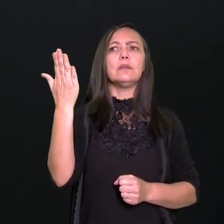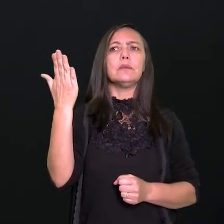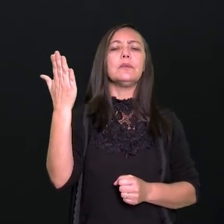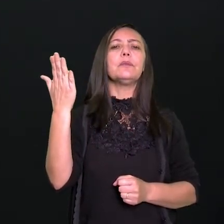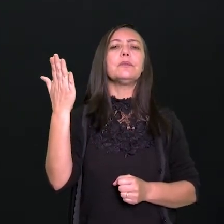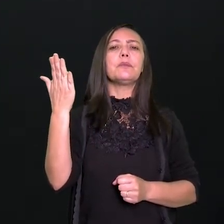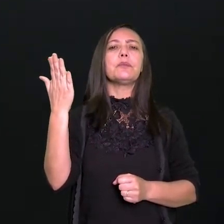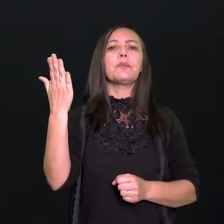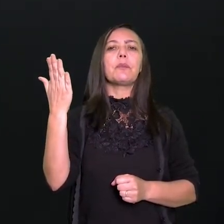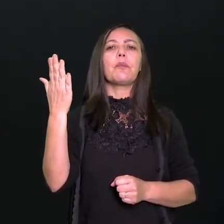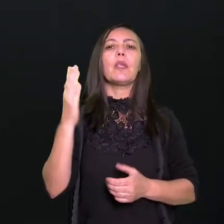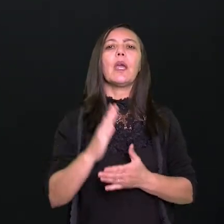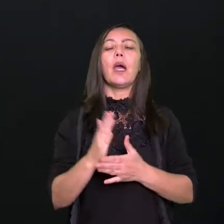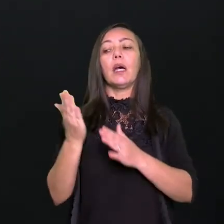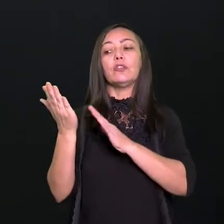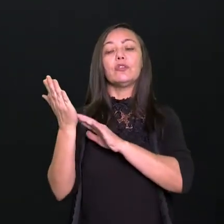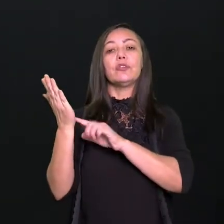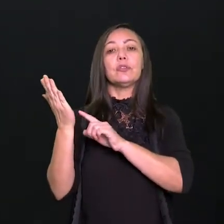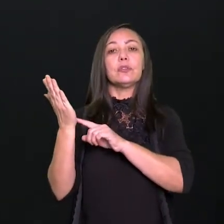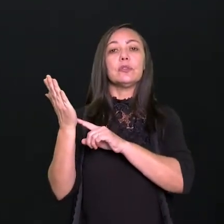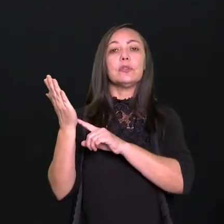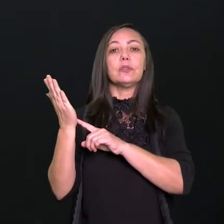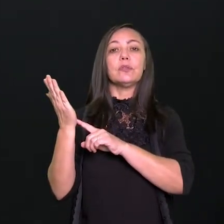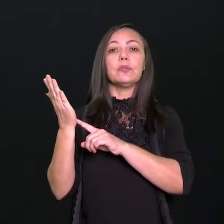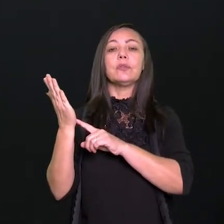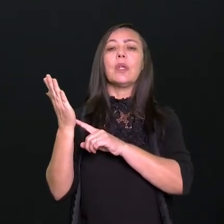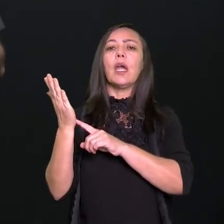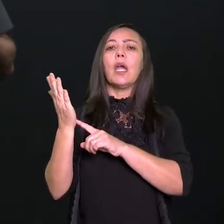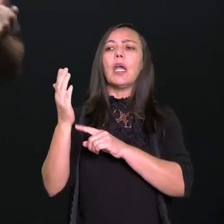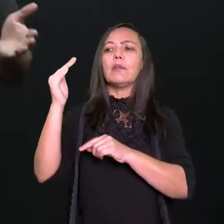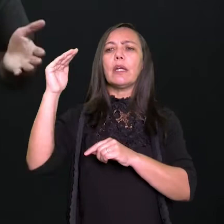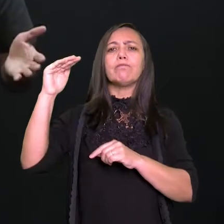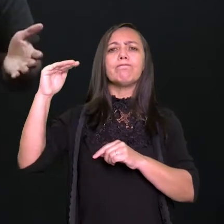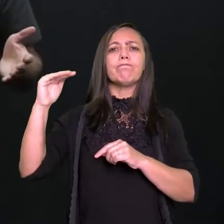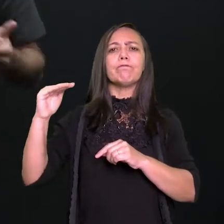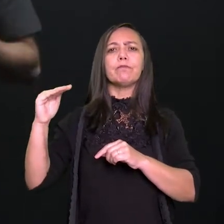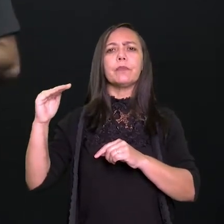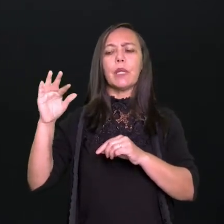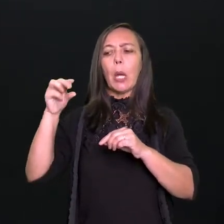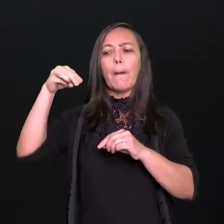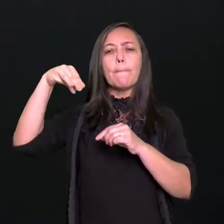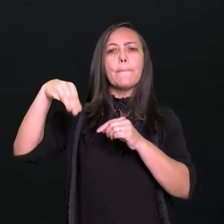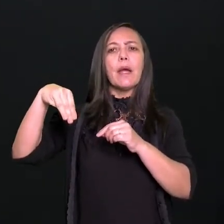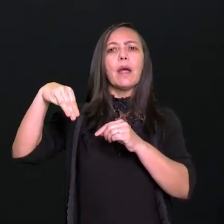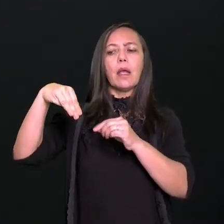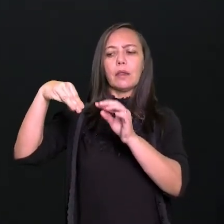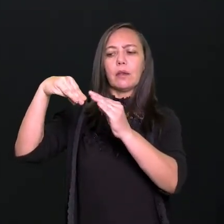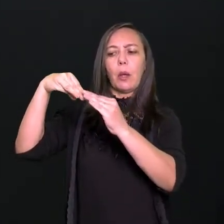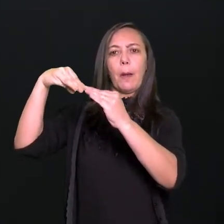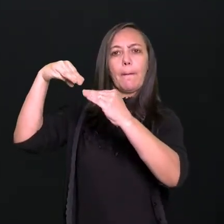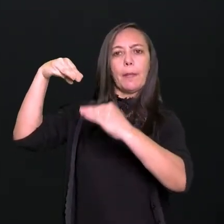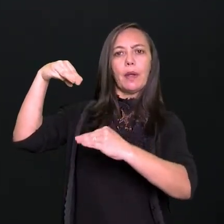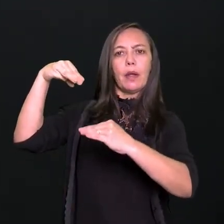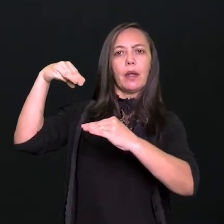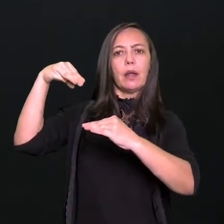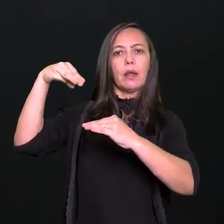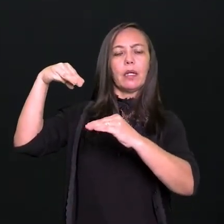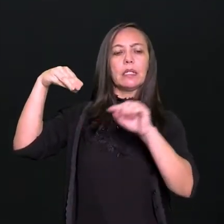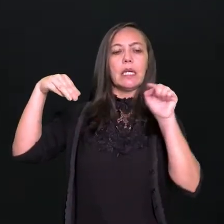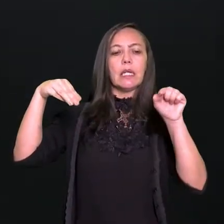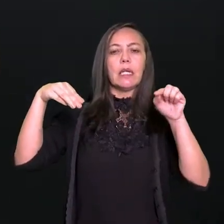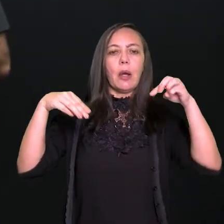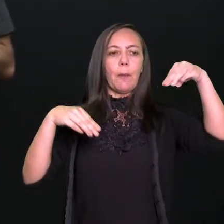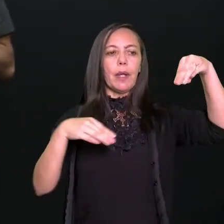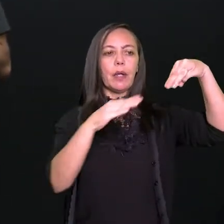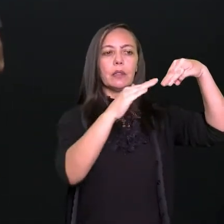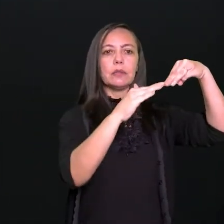certo? À sua direita, os chamados submúltiplos do metro e à sua esquerda, os múltiplos